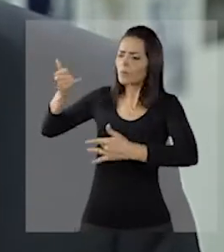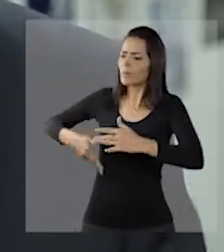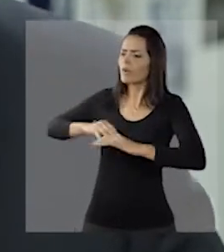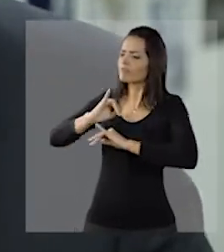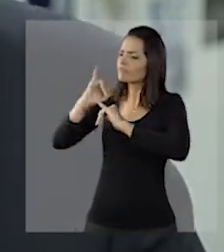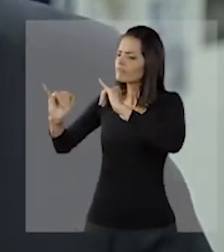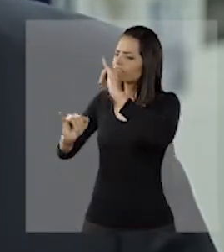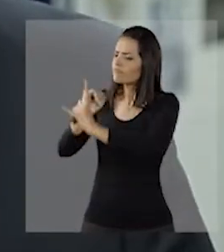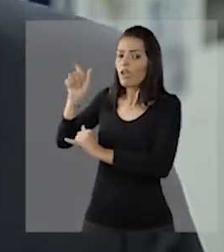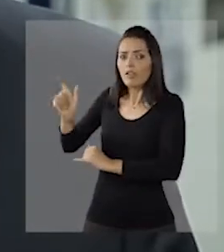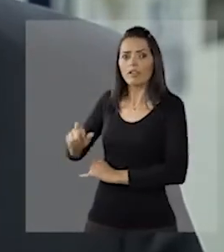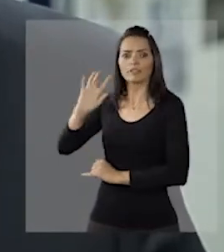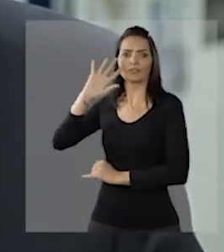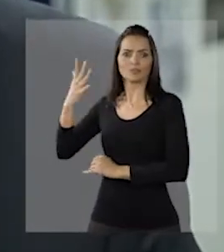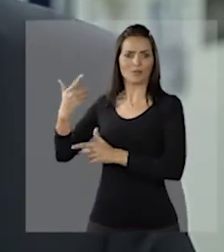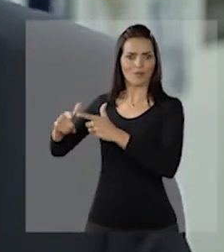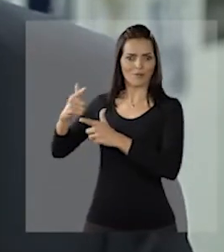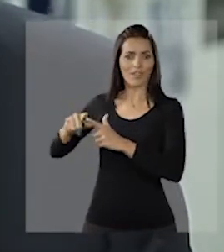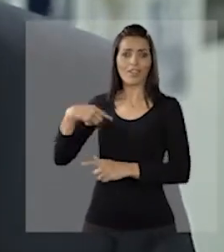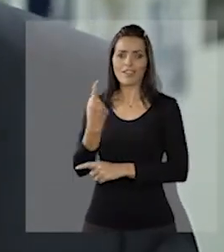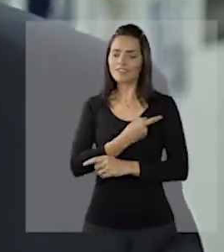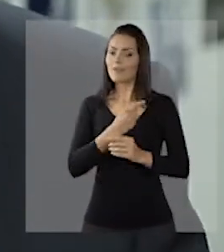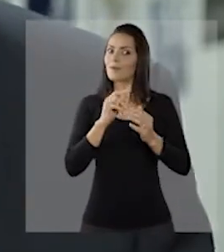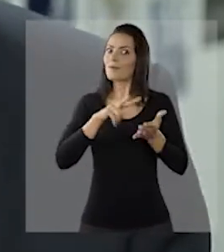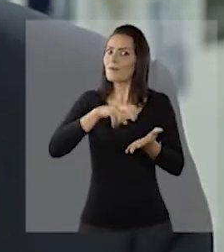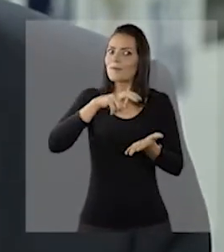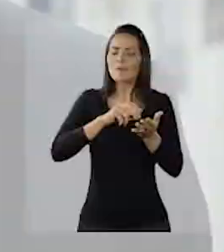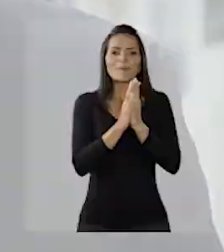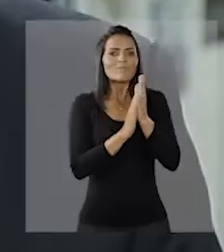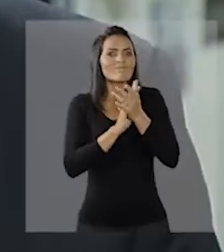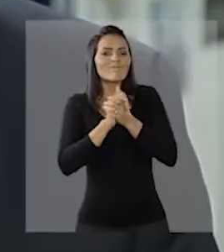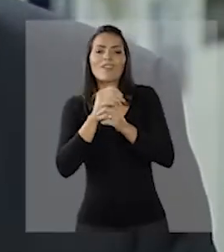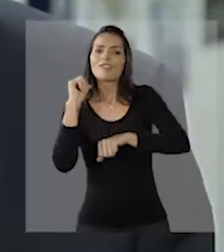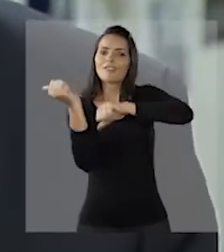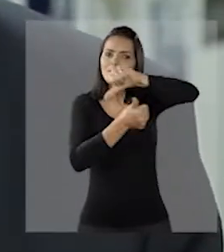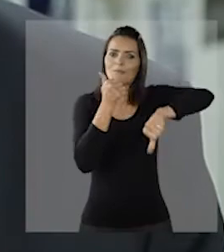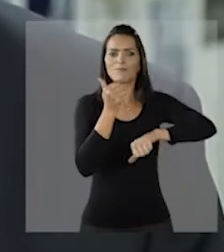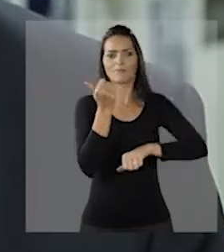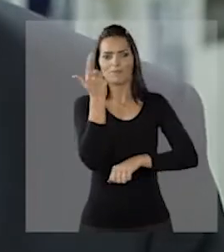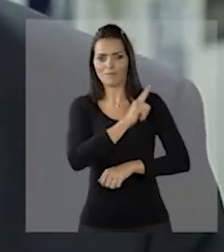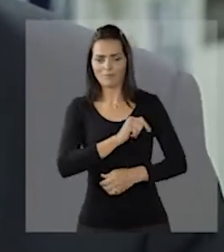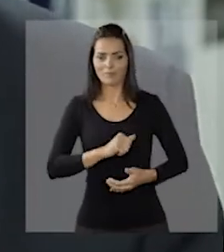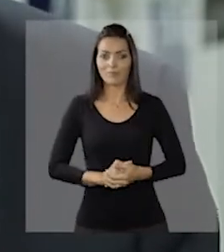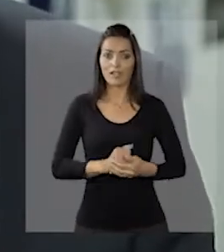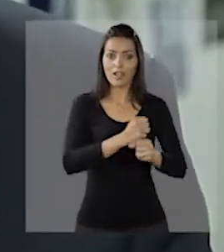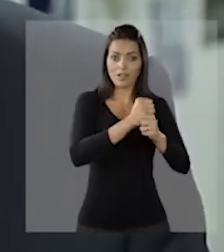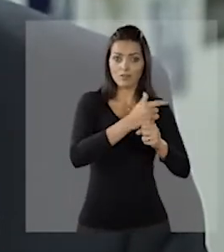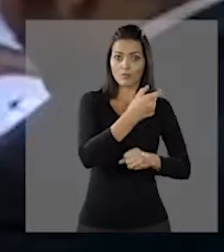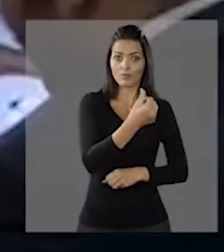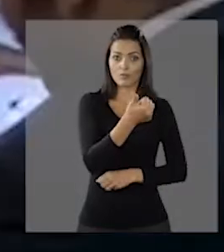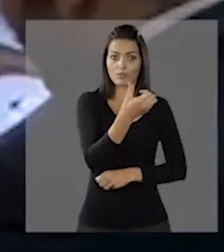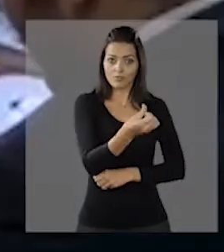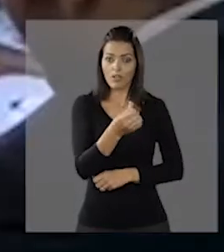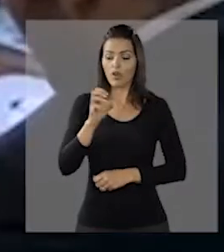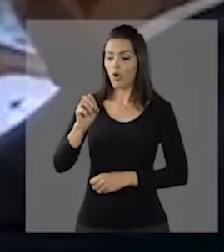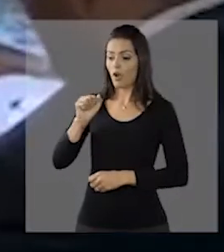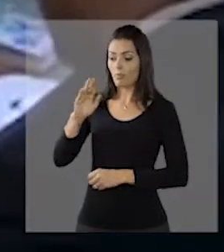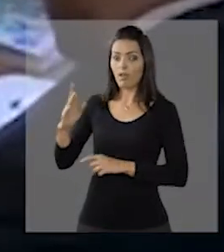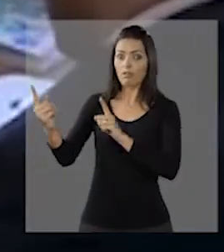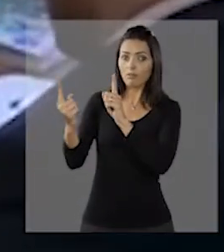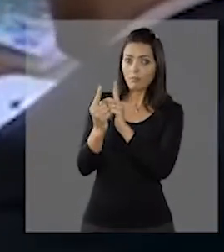feita já com todas as informações que o advogado precisa para poder solucionar o seu problema. E nós estamos todos a comemorar essa conquista.